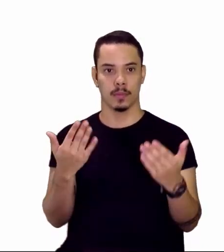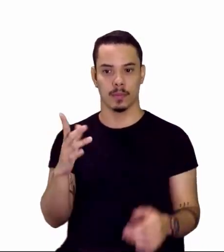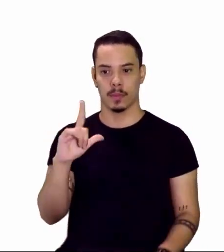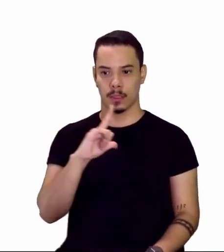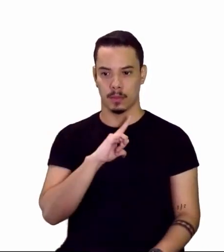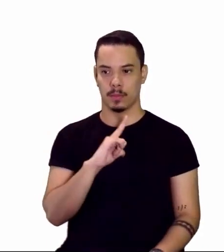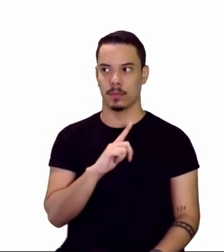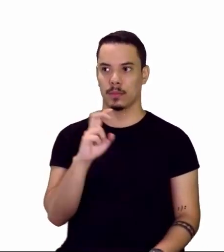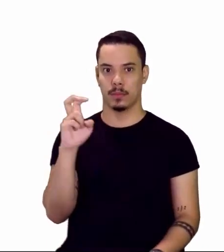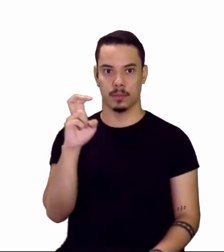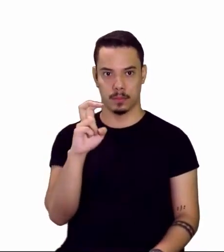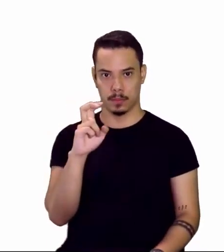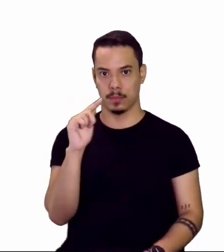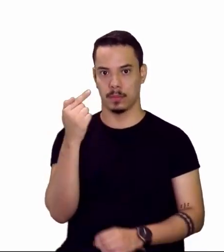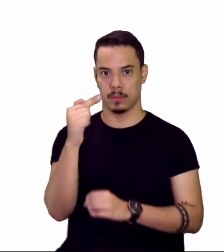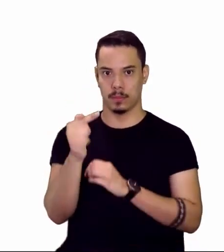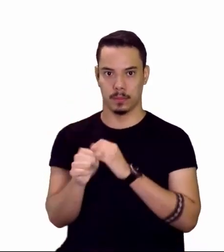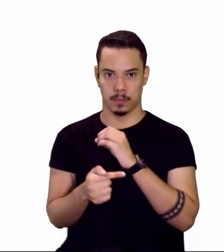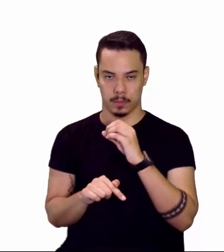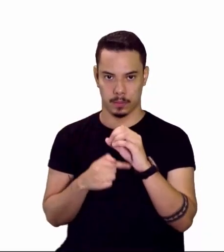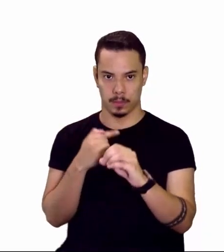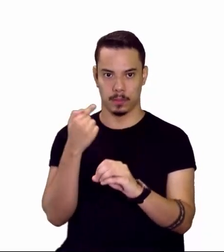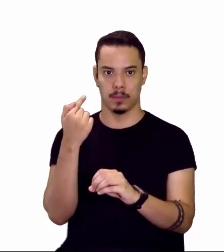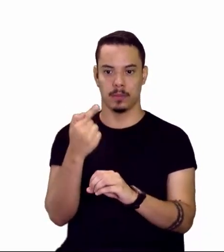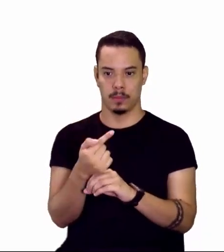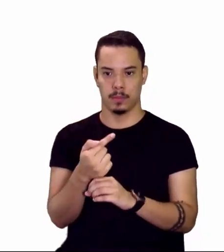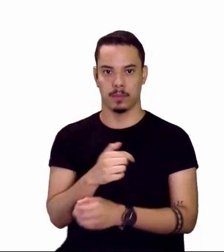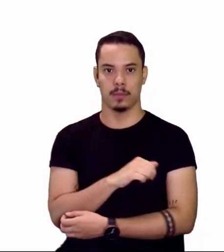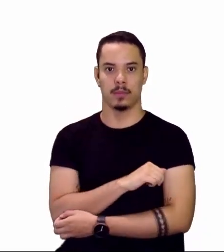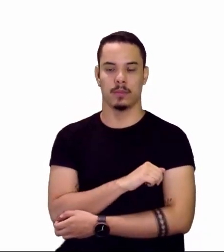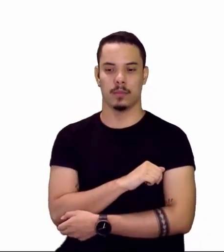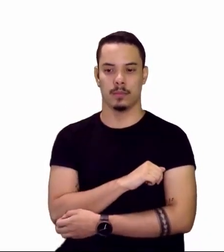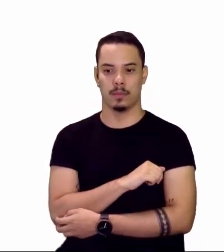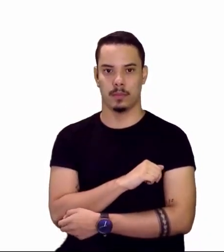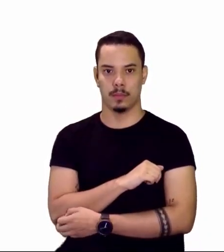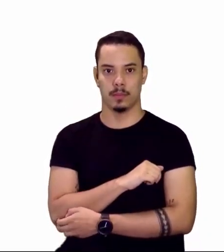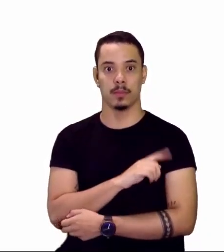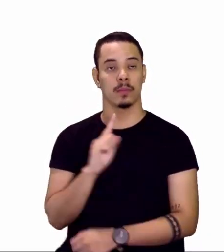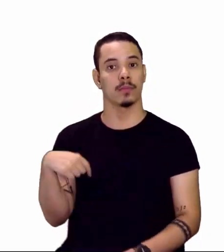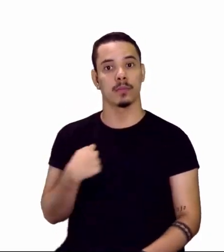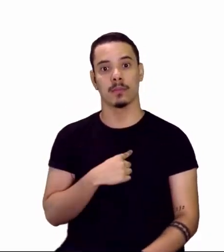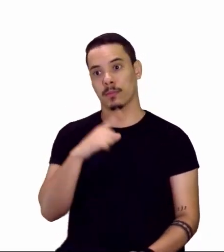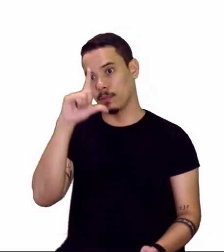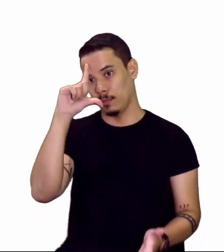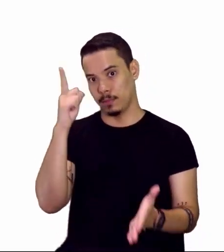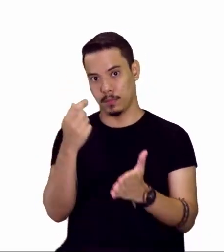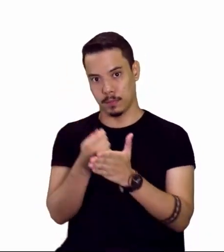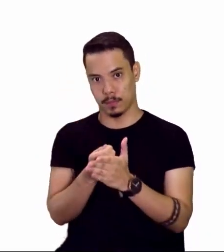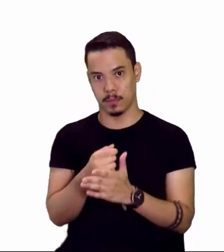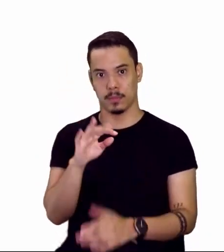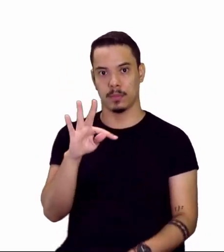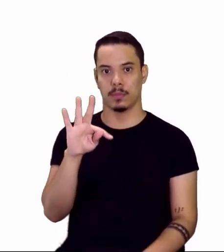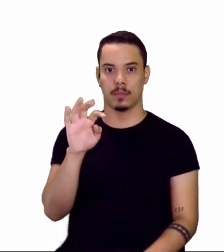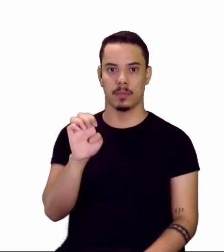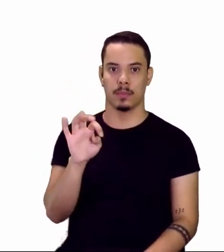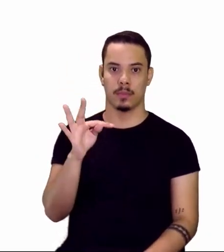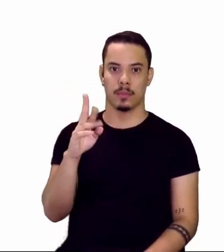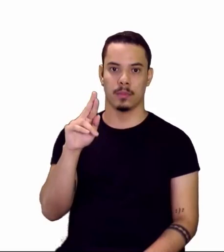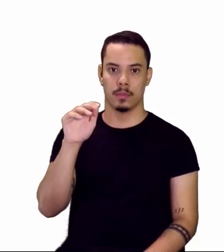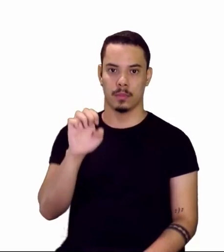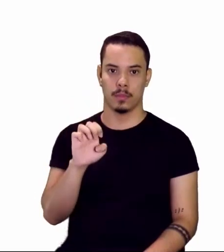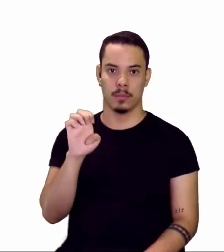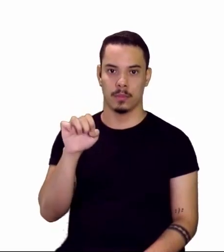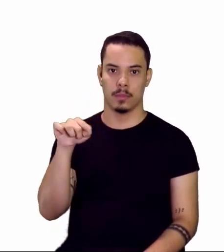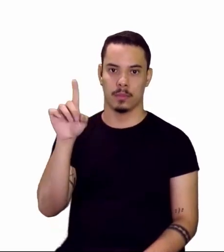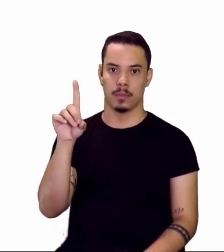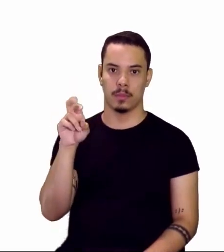5 átomos, denominamos a geometria dessa molécula de tetraédrica,